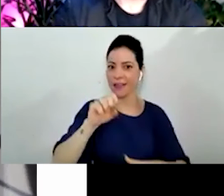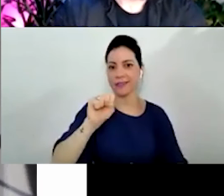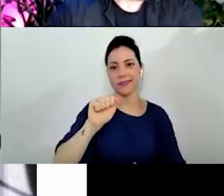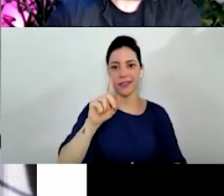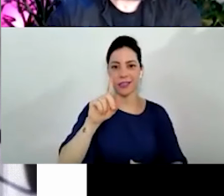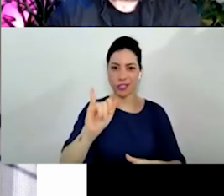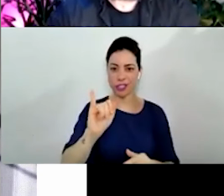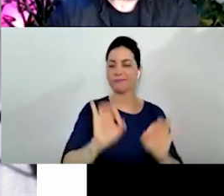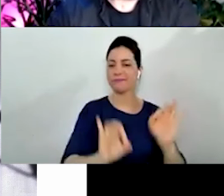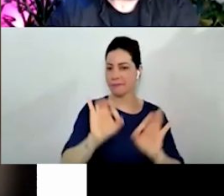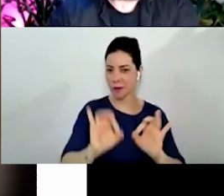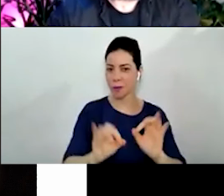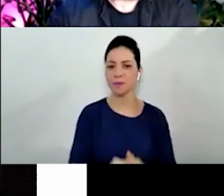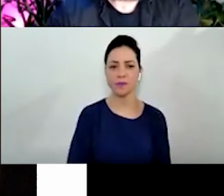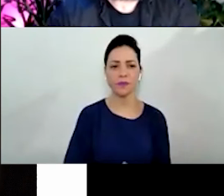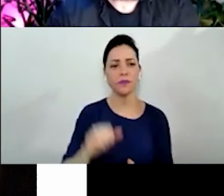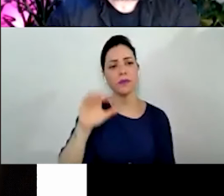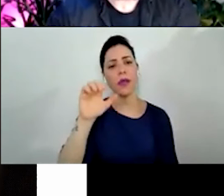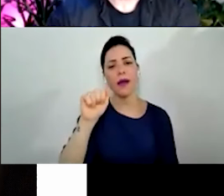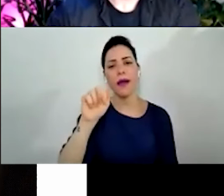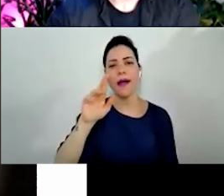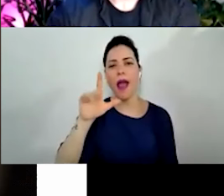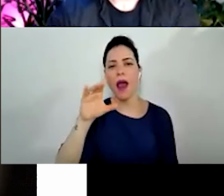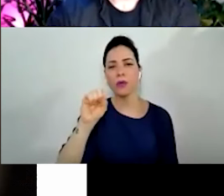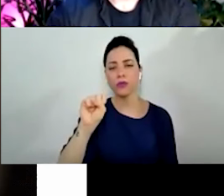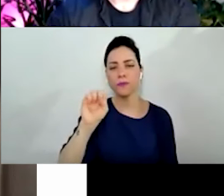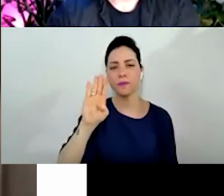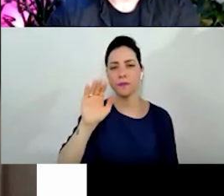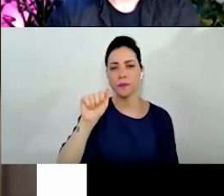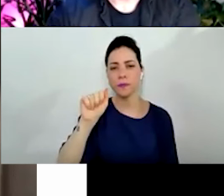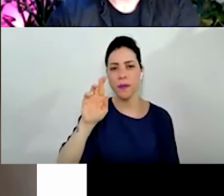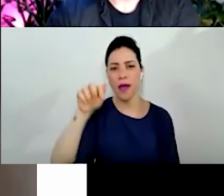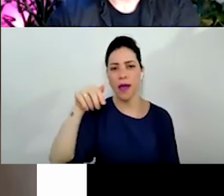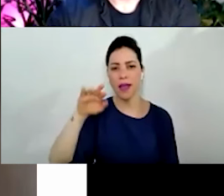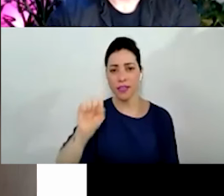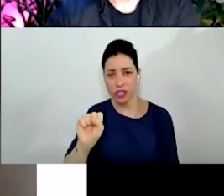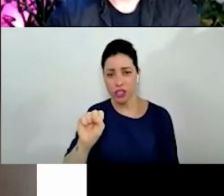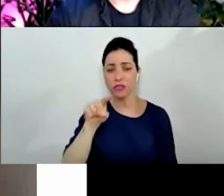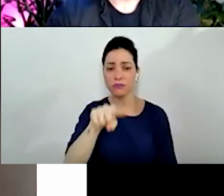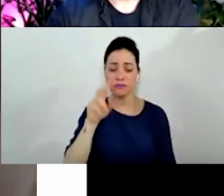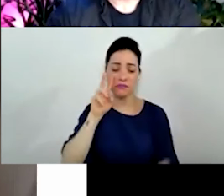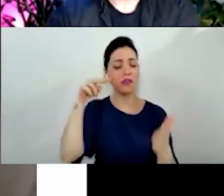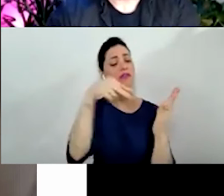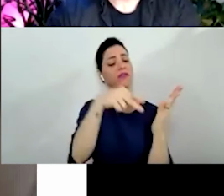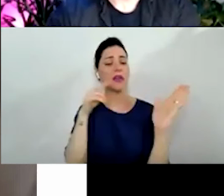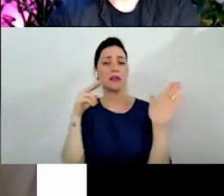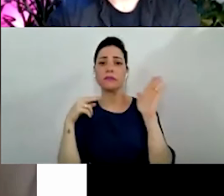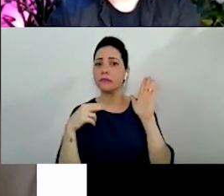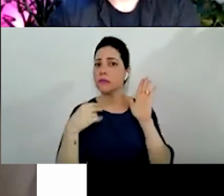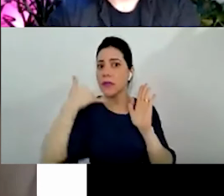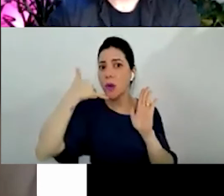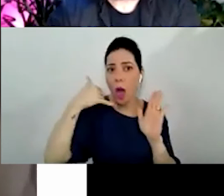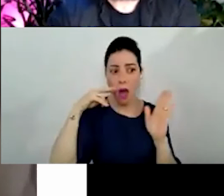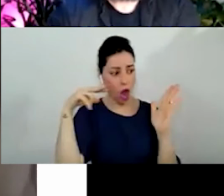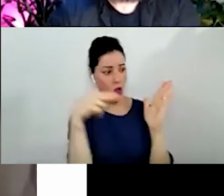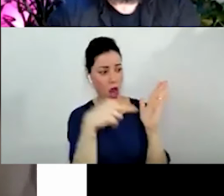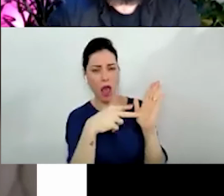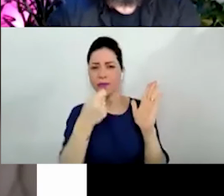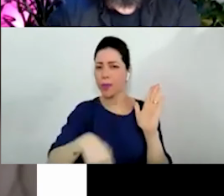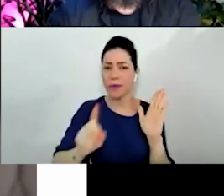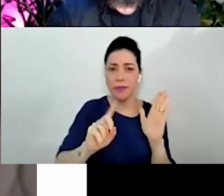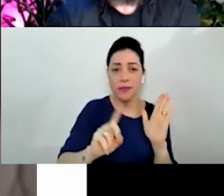e Já o Carlos vazquez ele não precisa enxergar a tela do celular para usar o celular ele tá utilizando